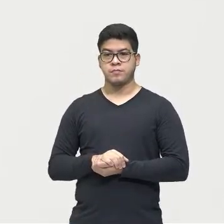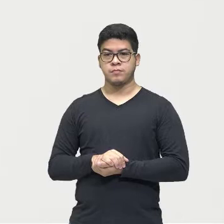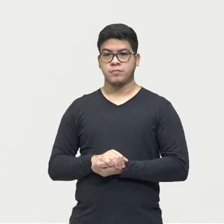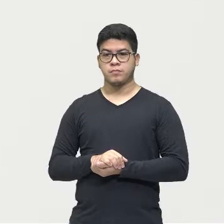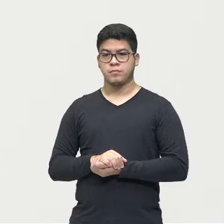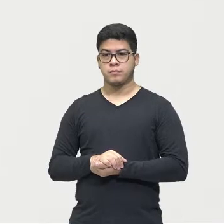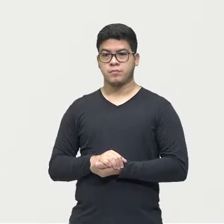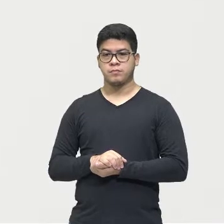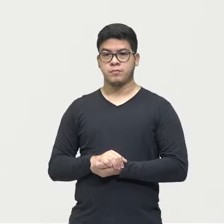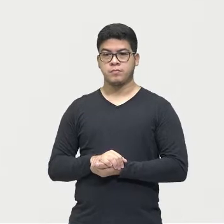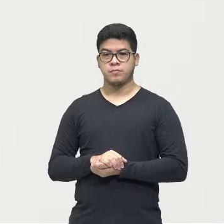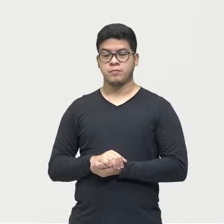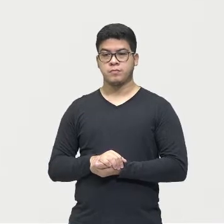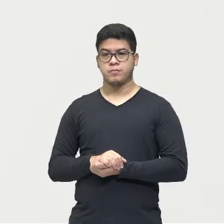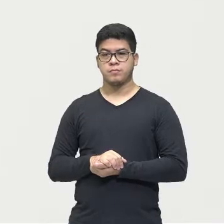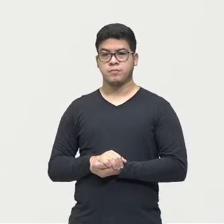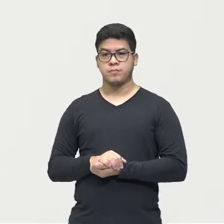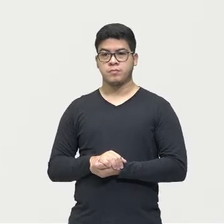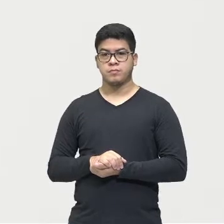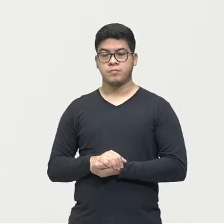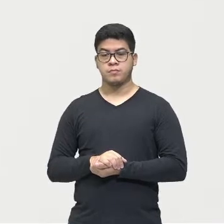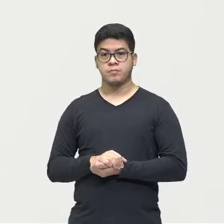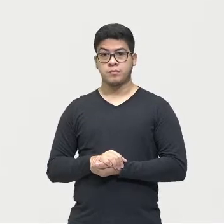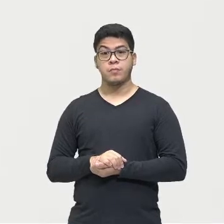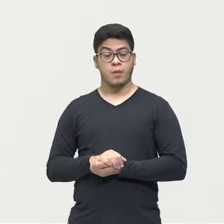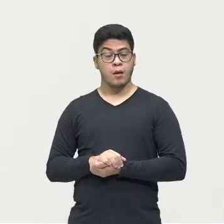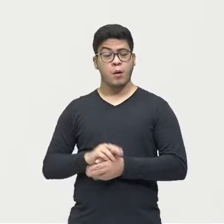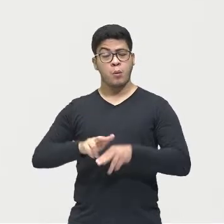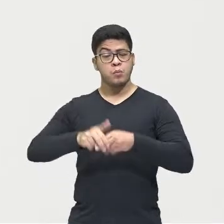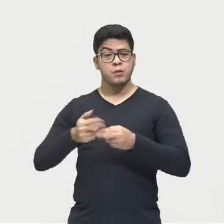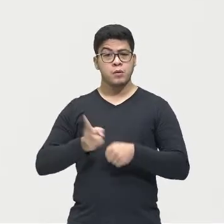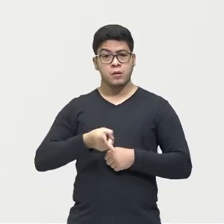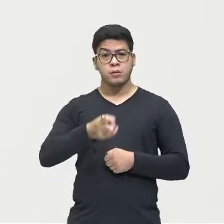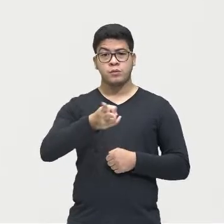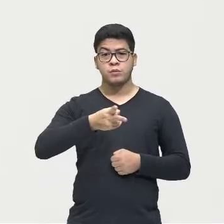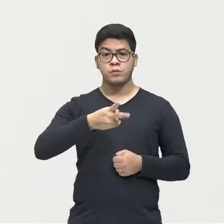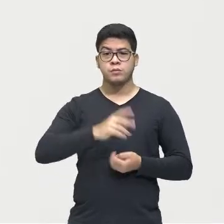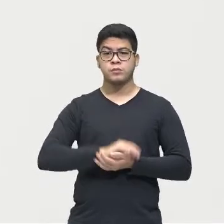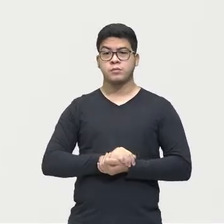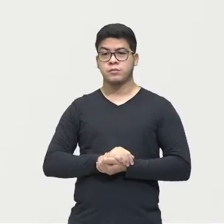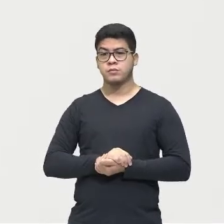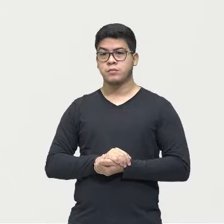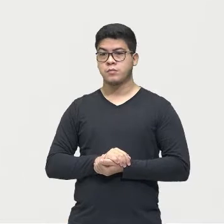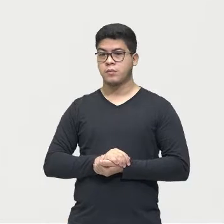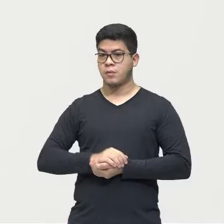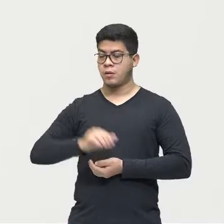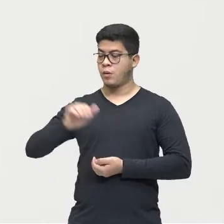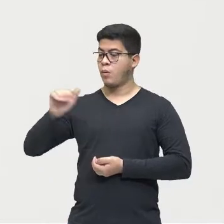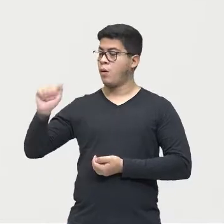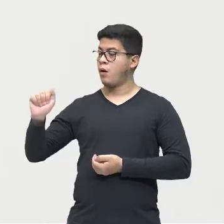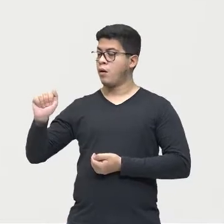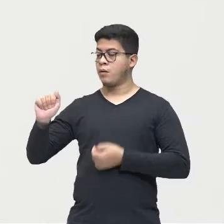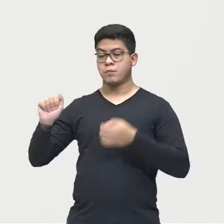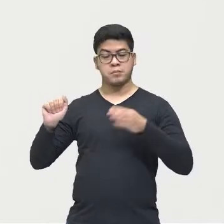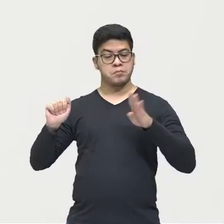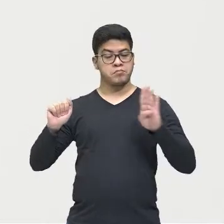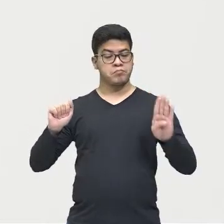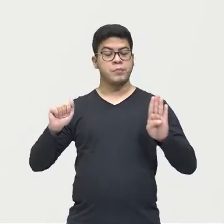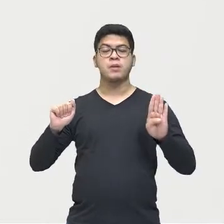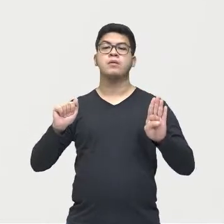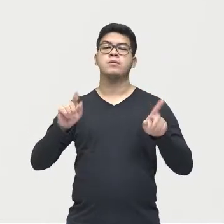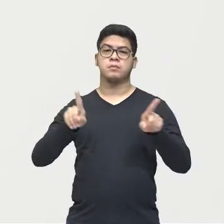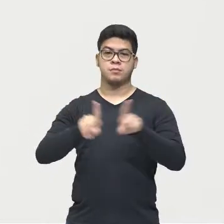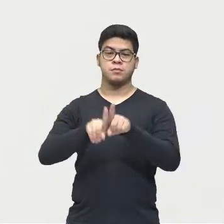que eu estou destacando. E, consequentemente, também no sentido anti-horário, o ângulo externo do